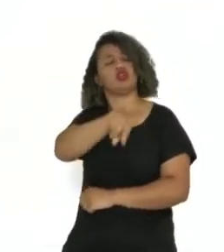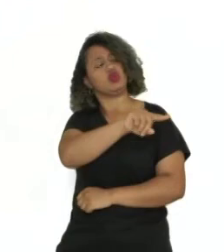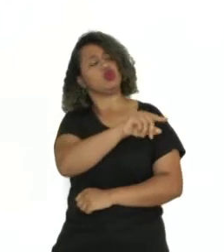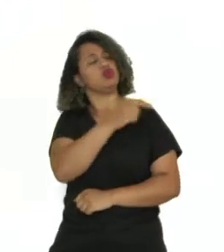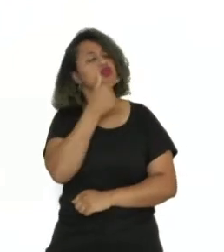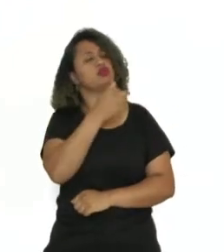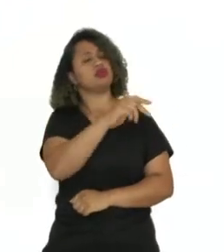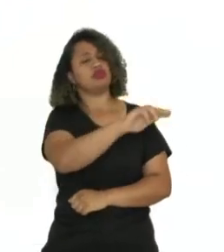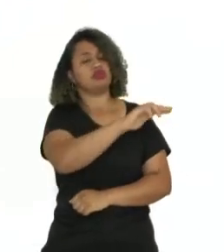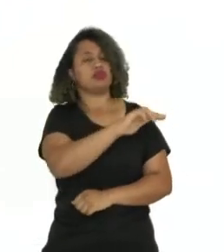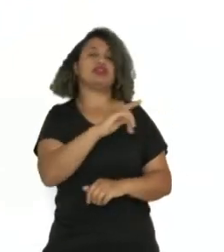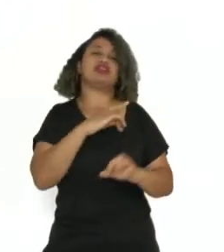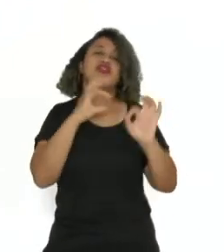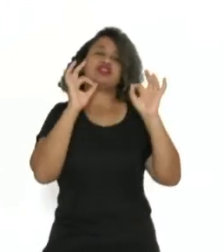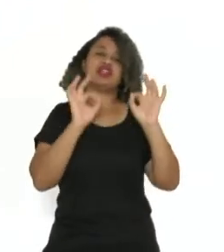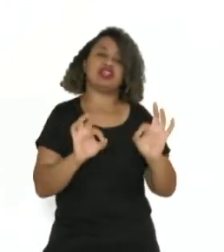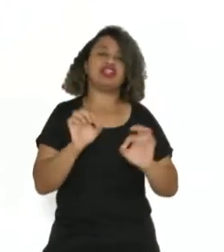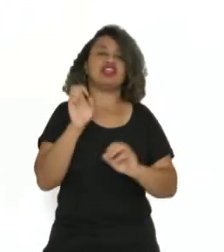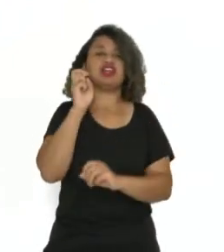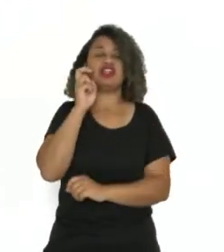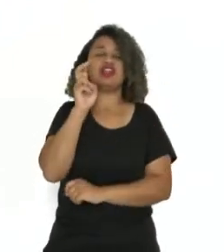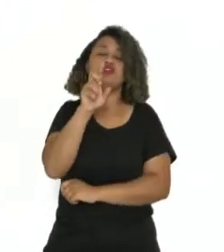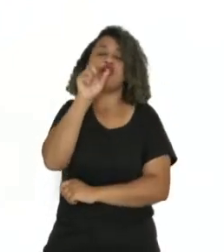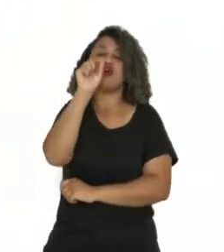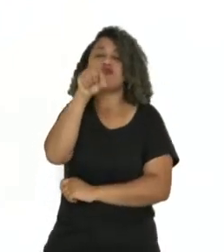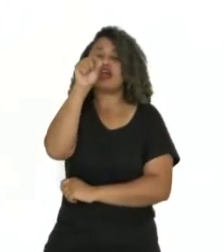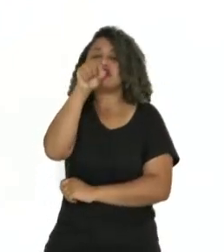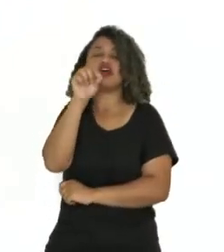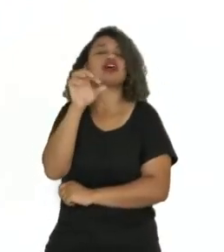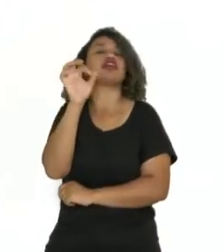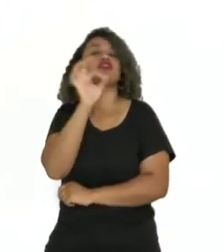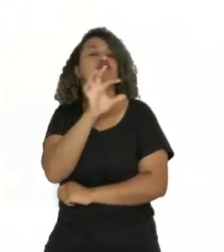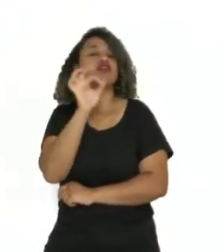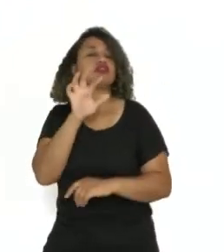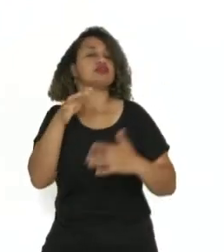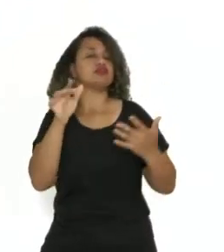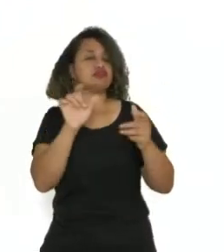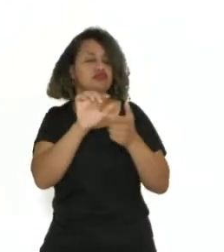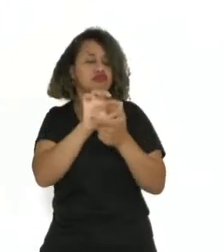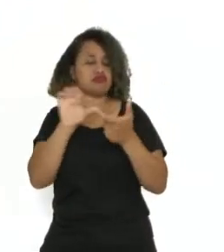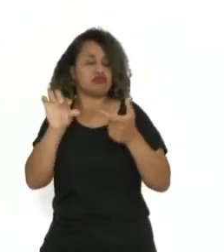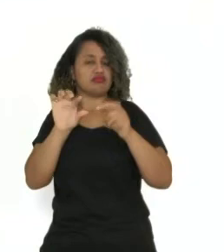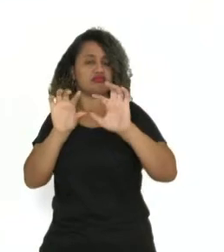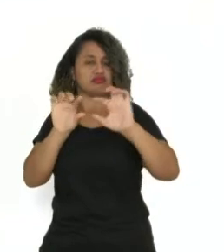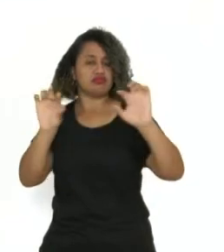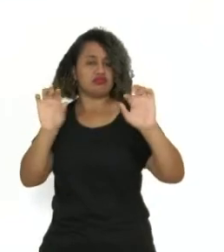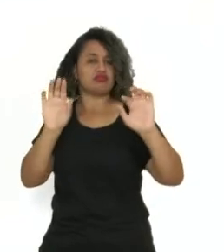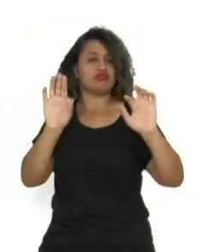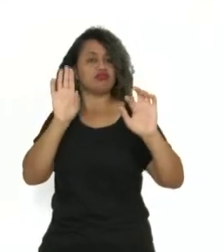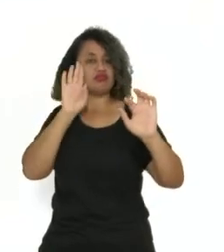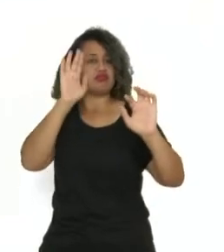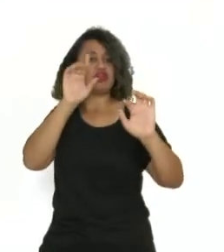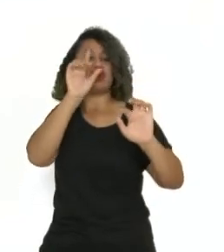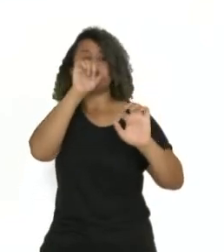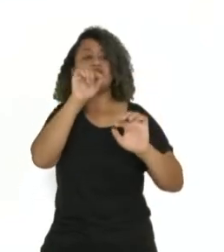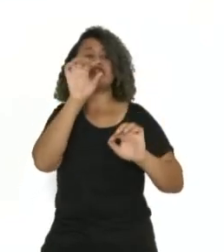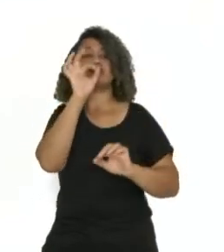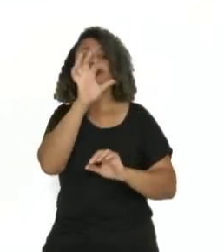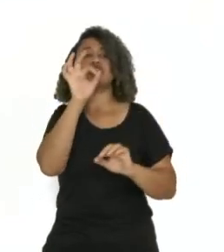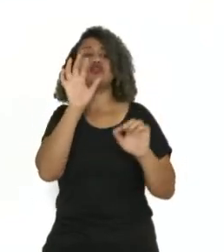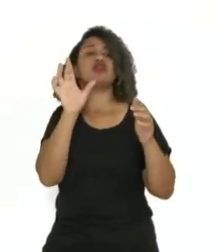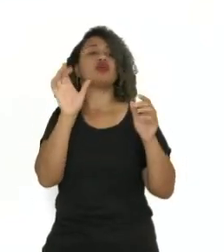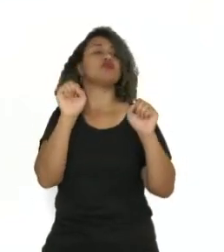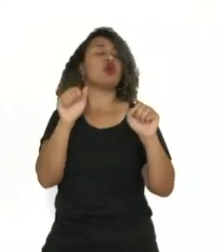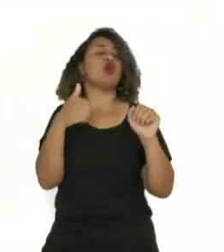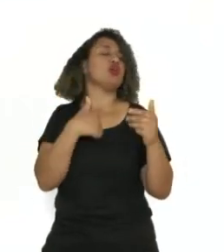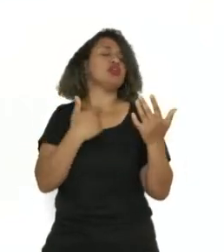irmãos, com certeza viu passarinho verde. A expressão em destaque, passarinho verde,